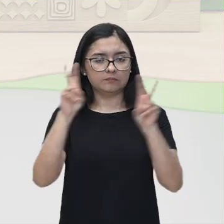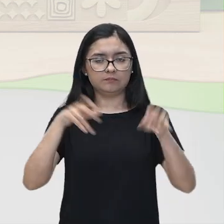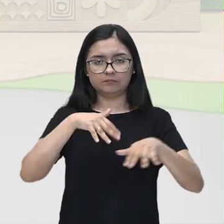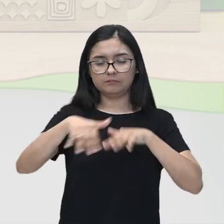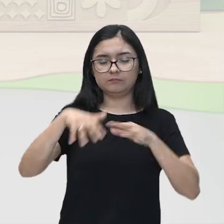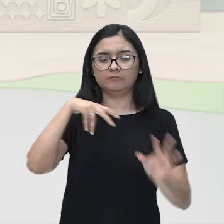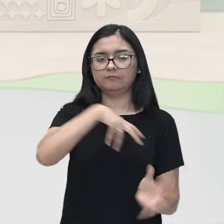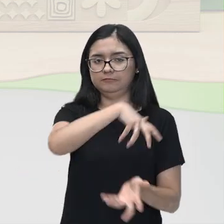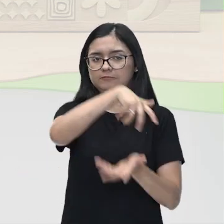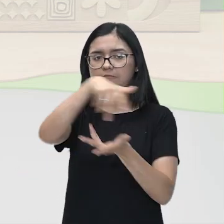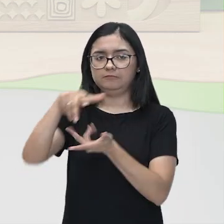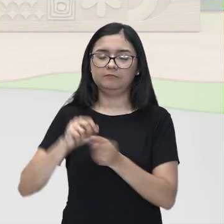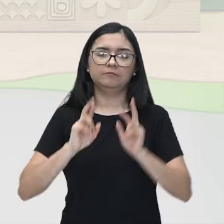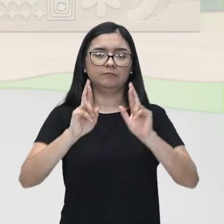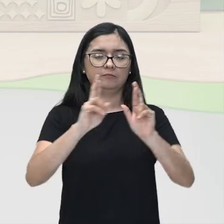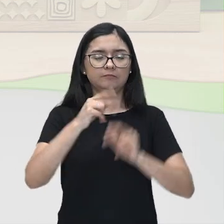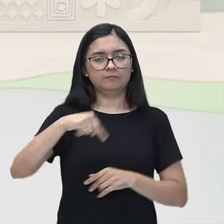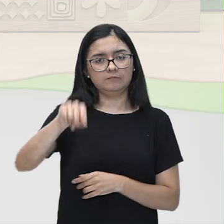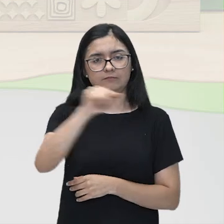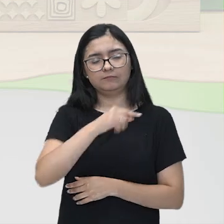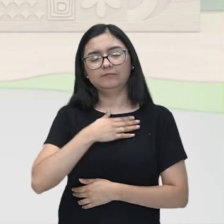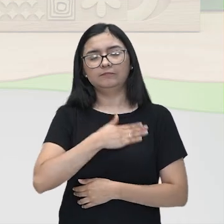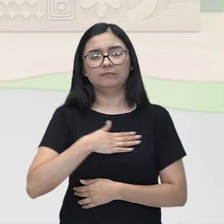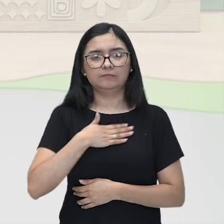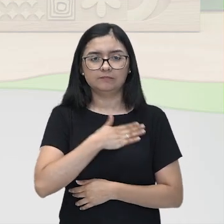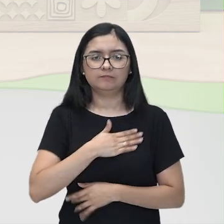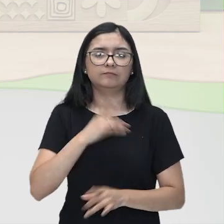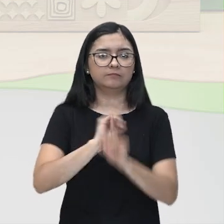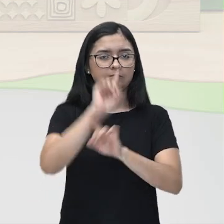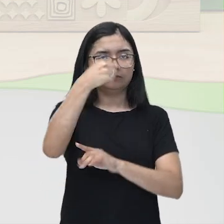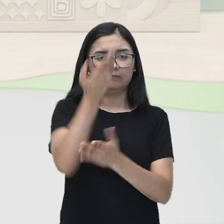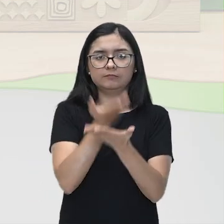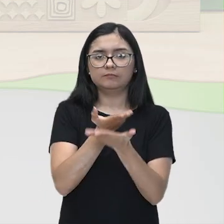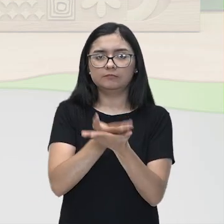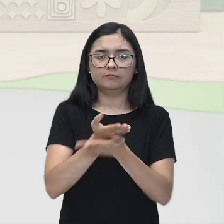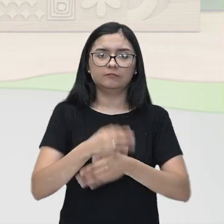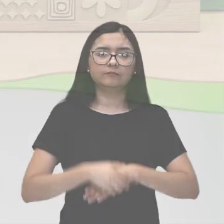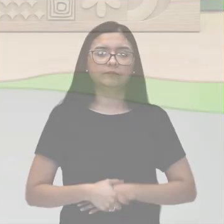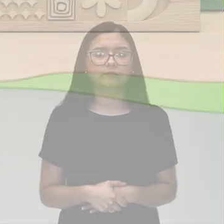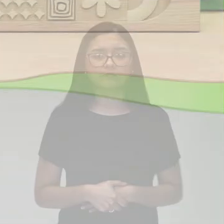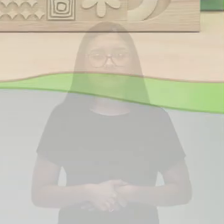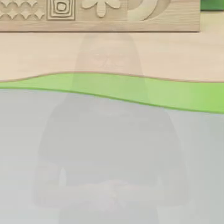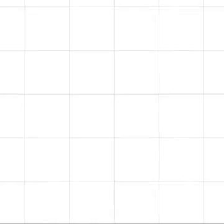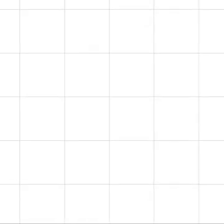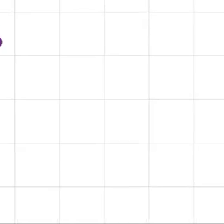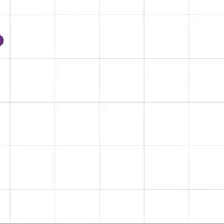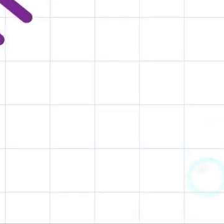movimentos da Terra. Espero que tenham gostado e até a nossa próxima aula.